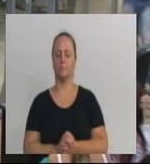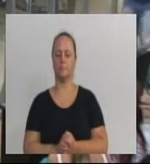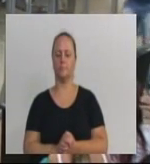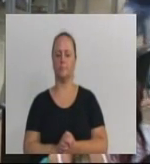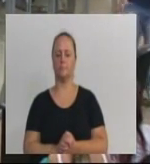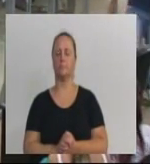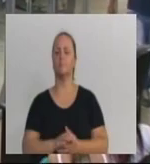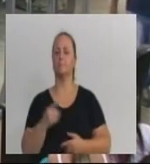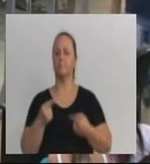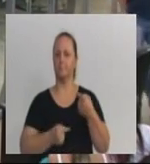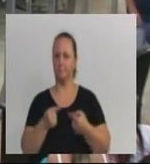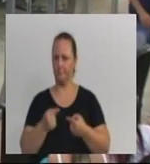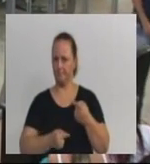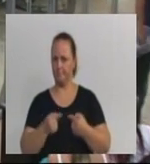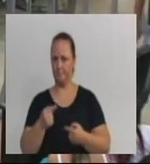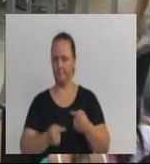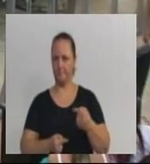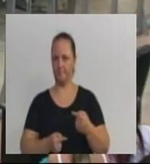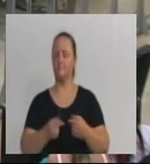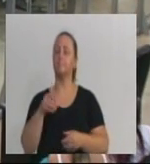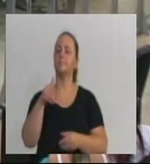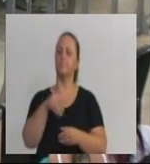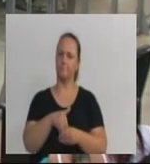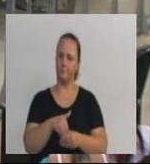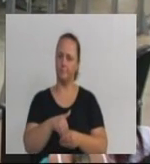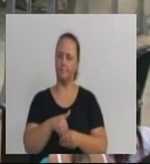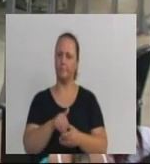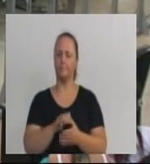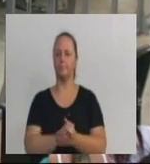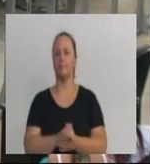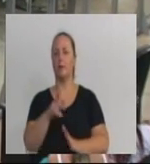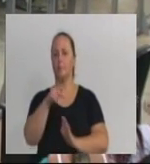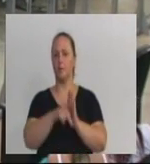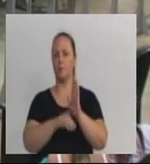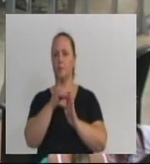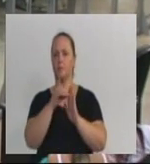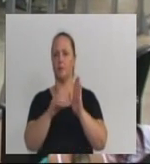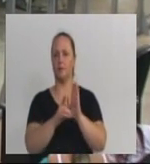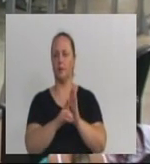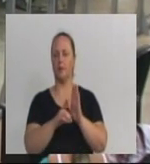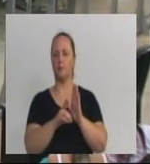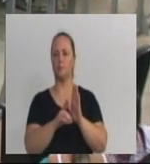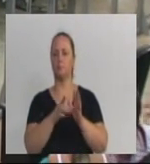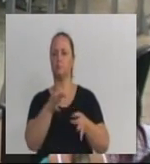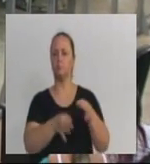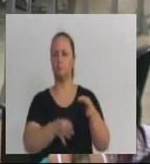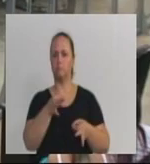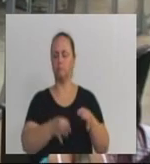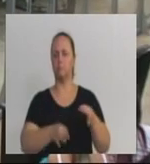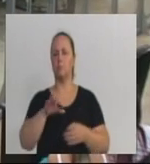Em discussão, em votação, projeto de decreto legislativo 922.